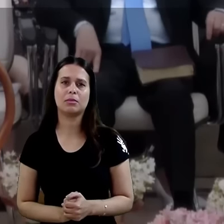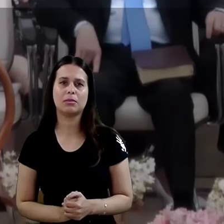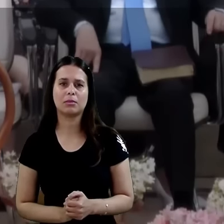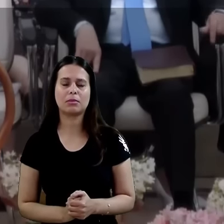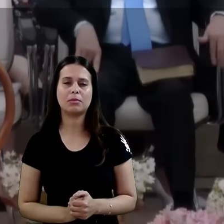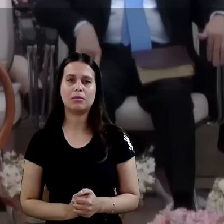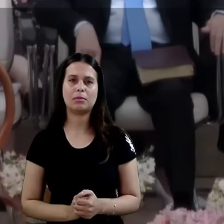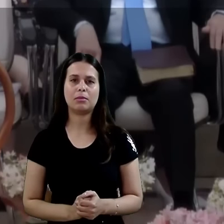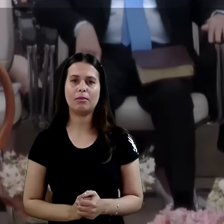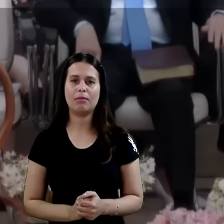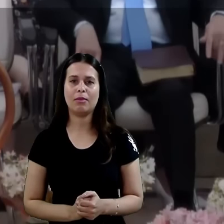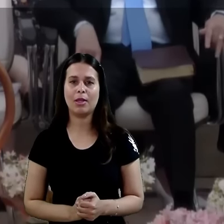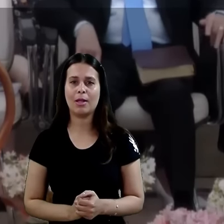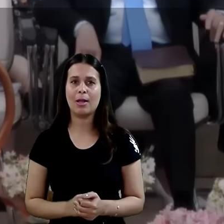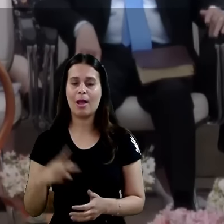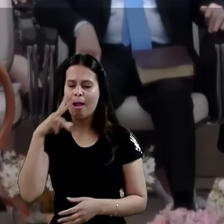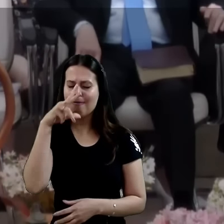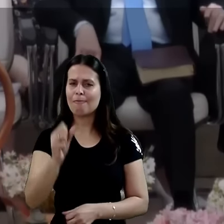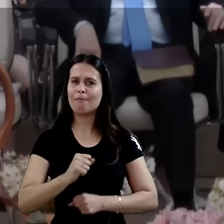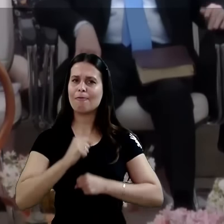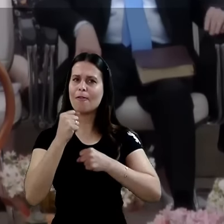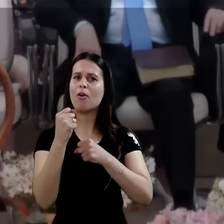bar é